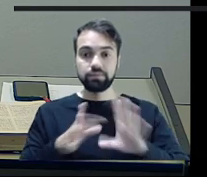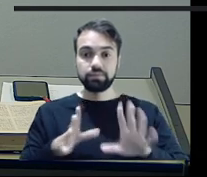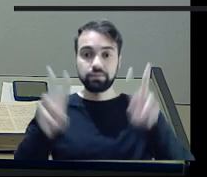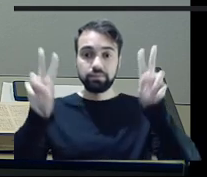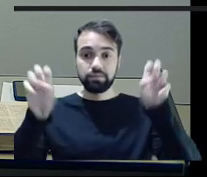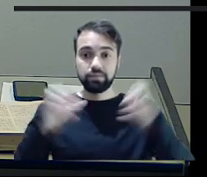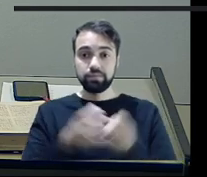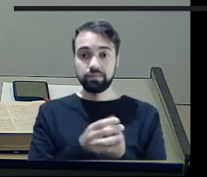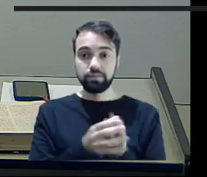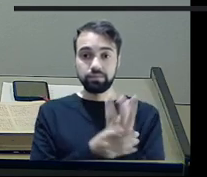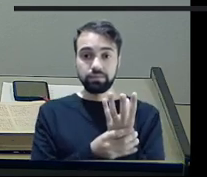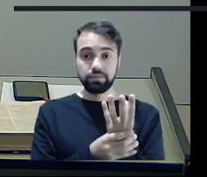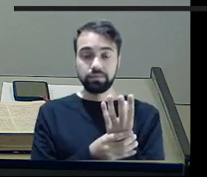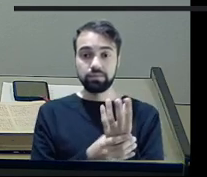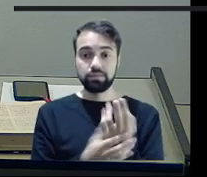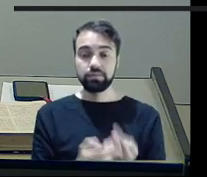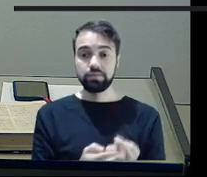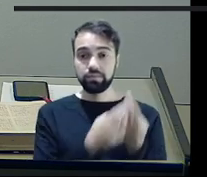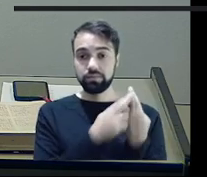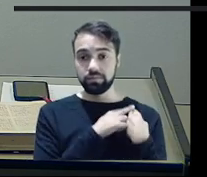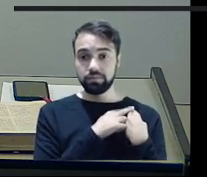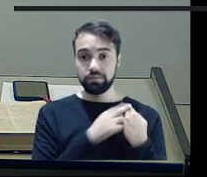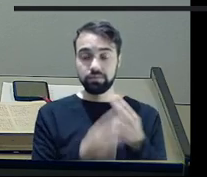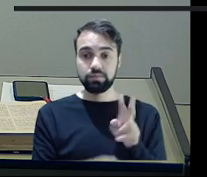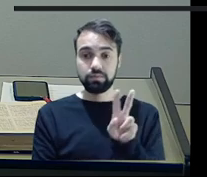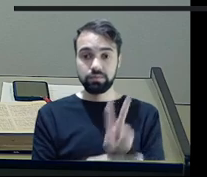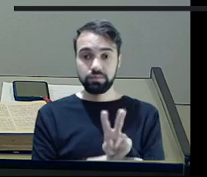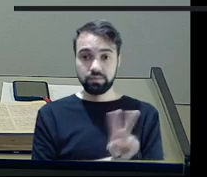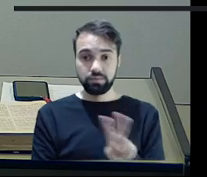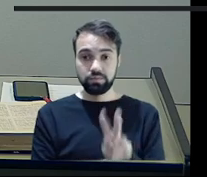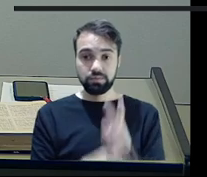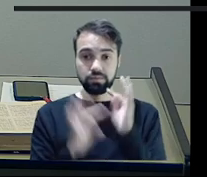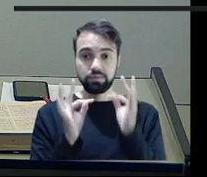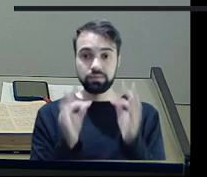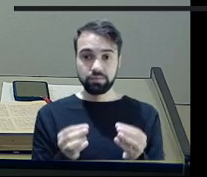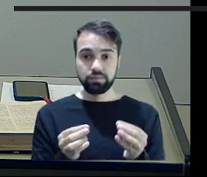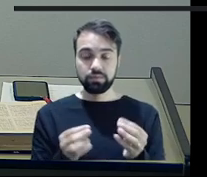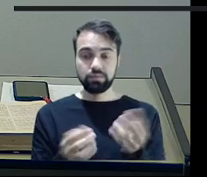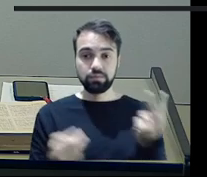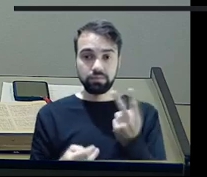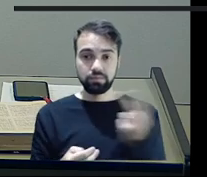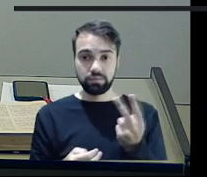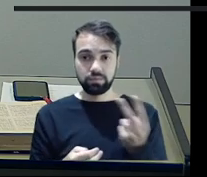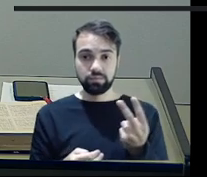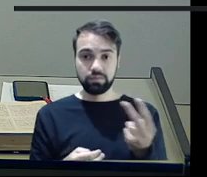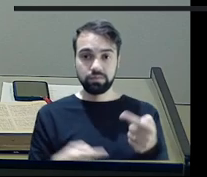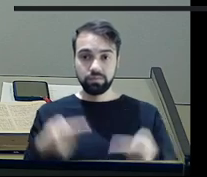criação de cargo de fiscal geral. Está em segunda discussão.